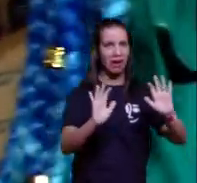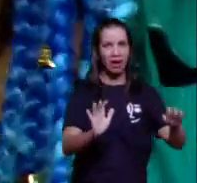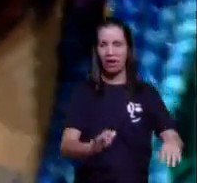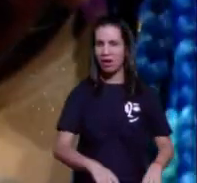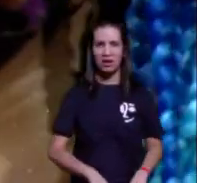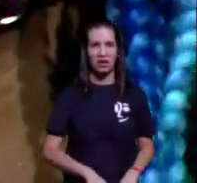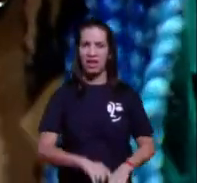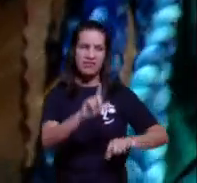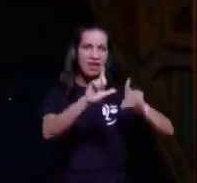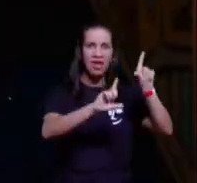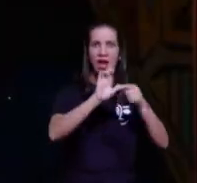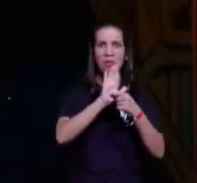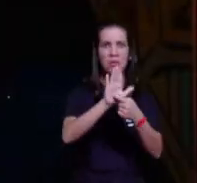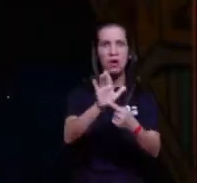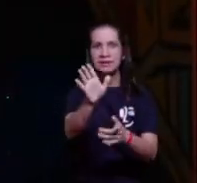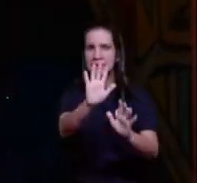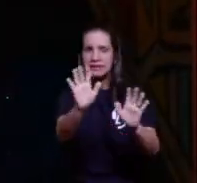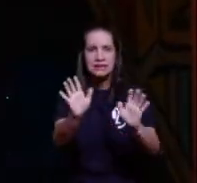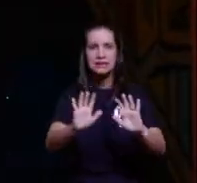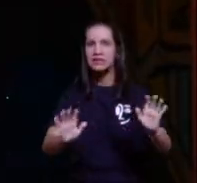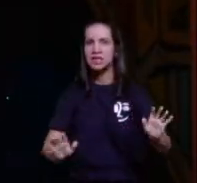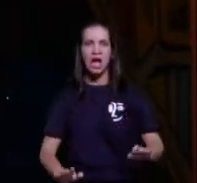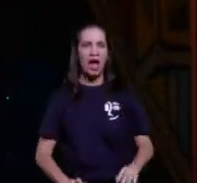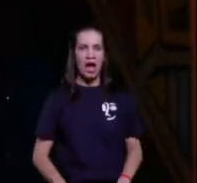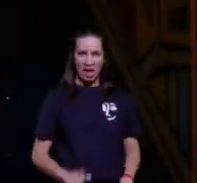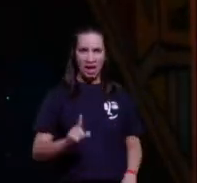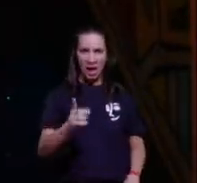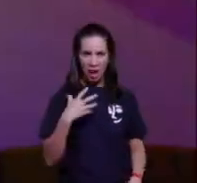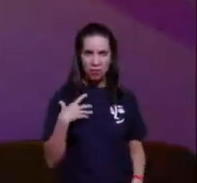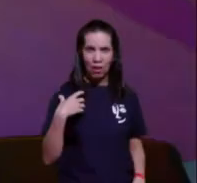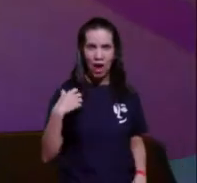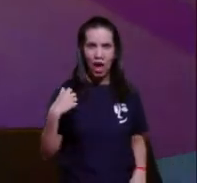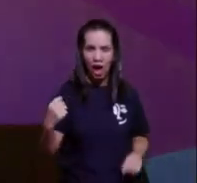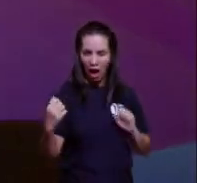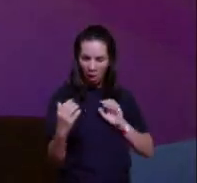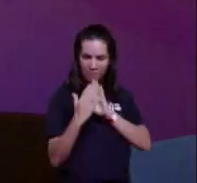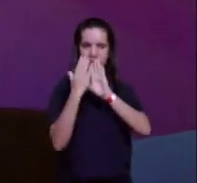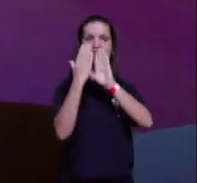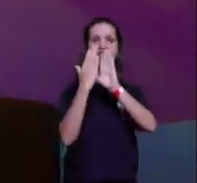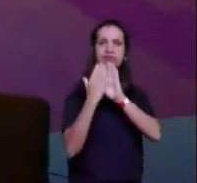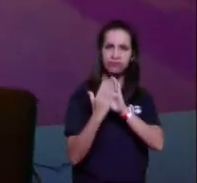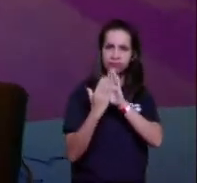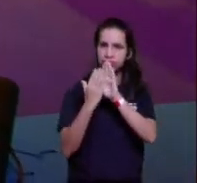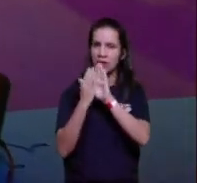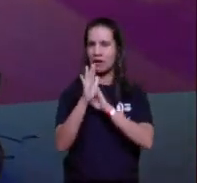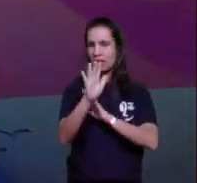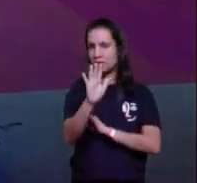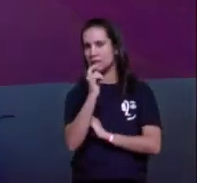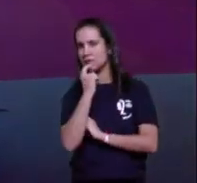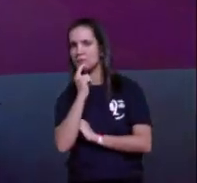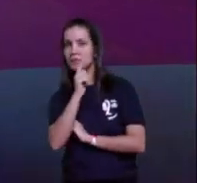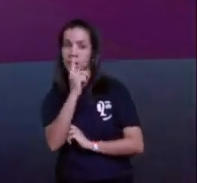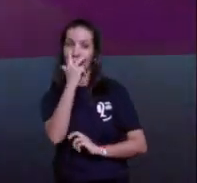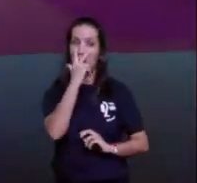pra televisão. Quer me pegar, então vem me trombar. Mas isso é do que